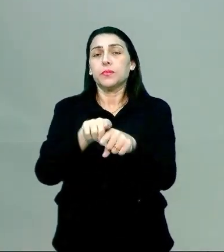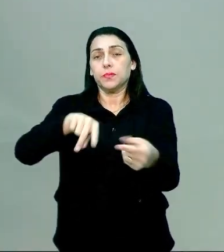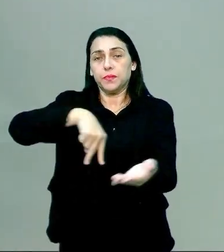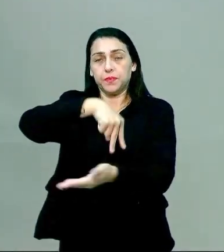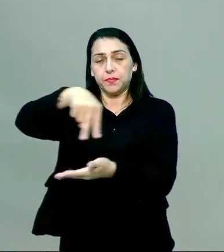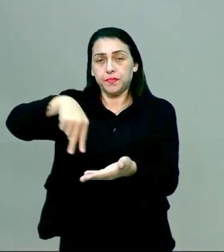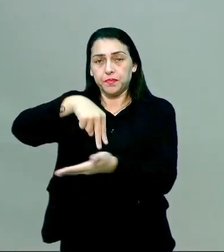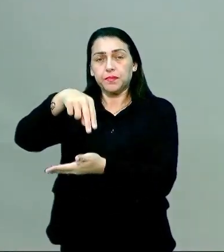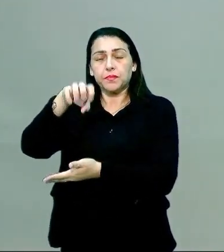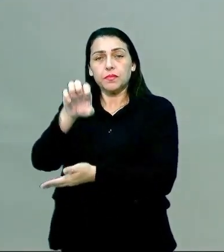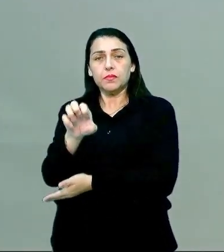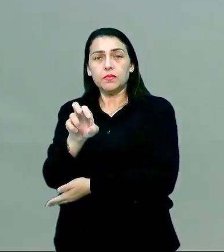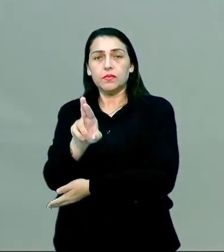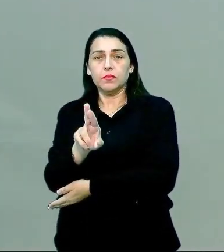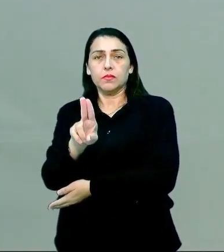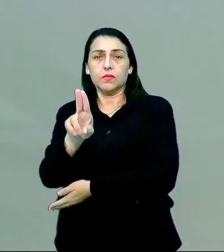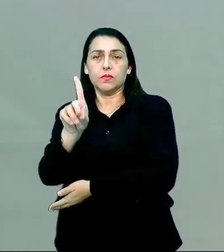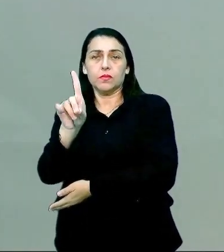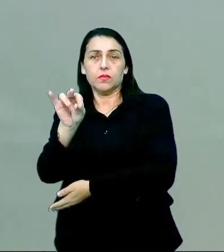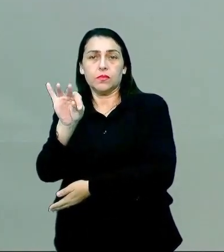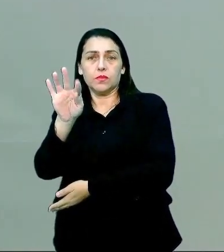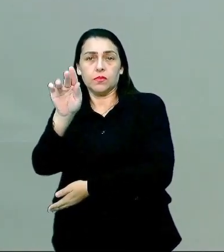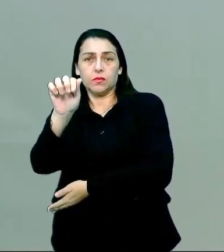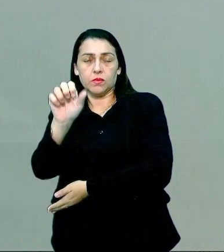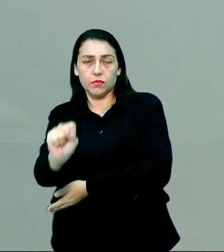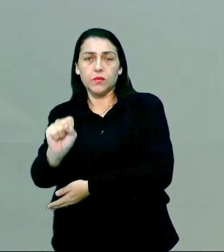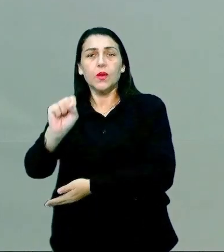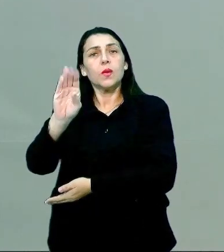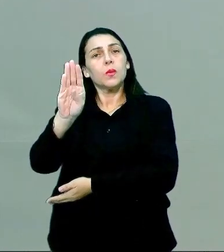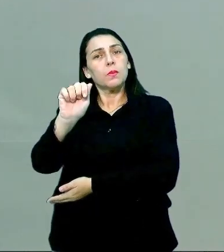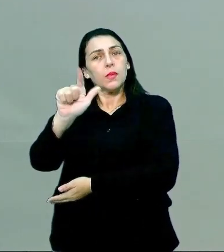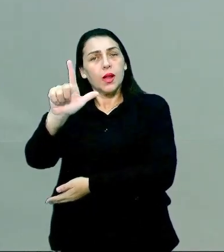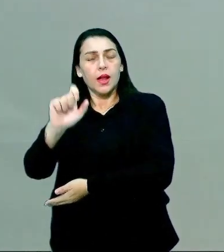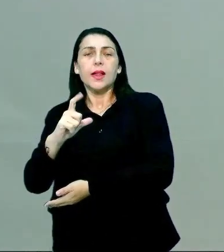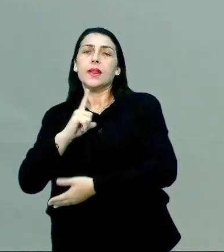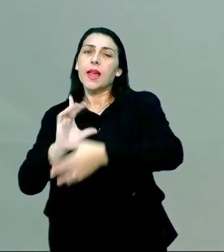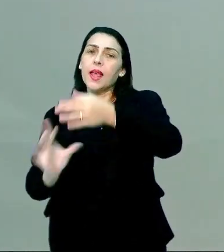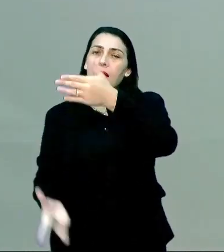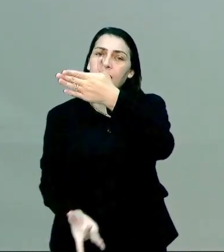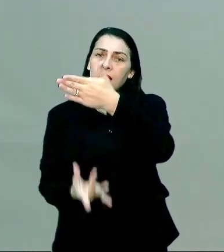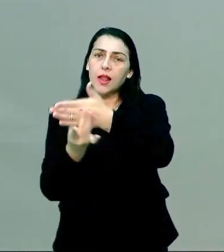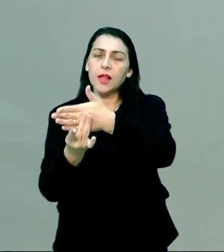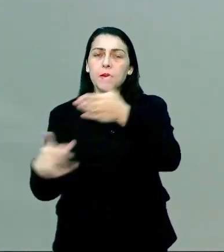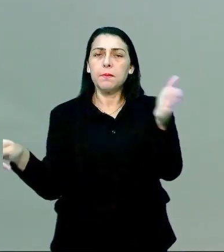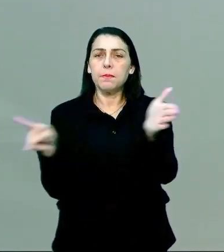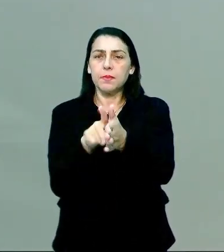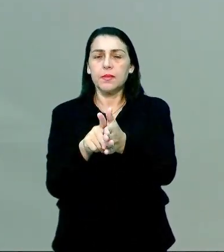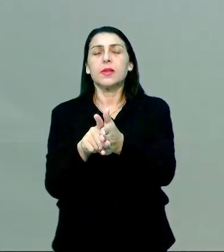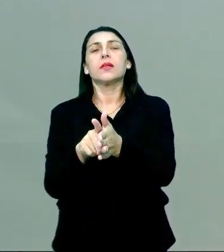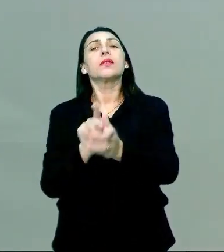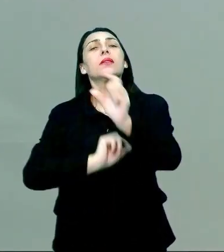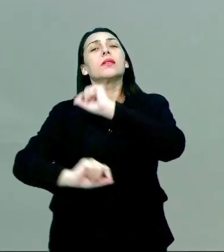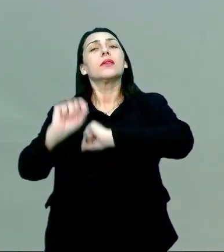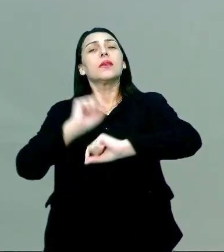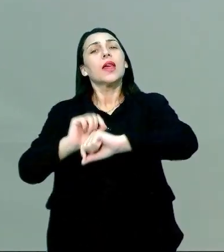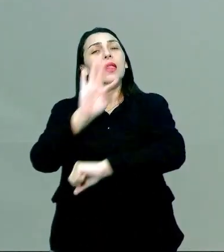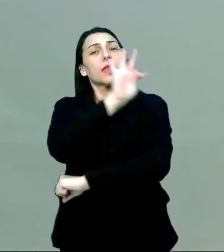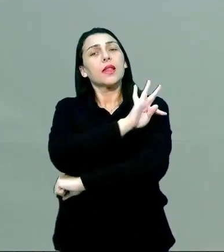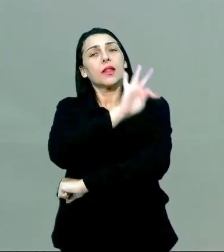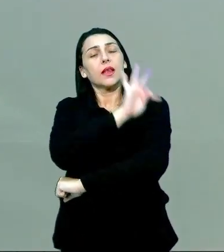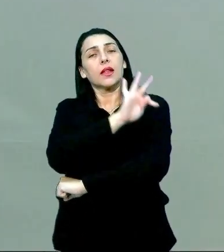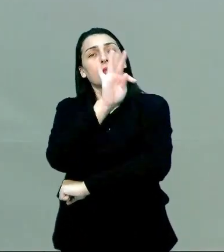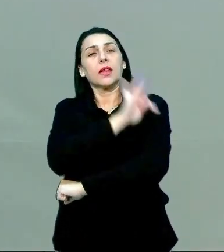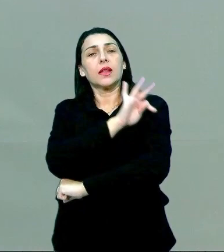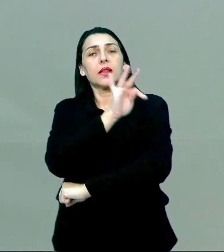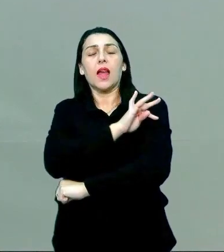danças eruditas, por exemplo, o balé, ela tem esse caráter clássico de pertencimento, de técnica,